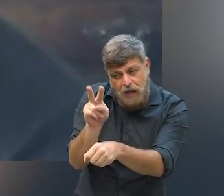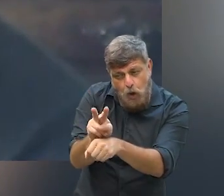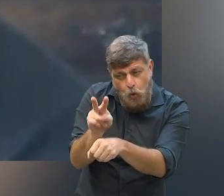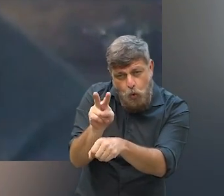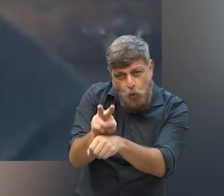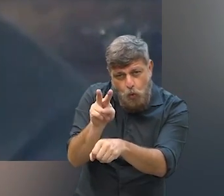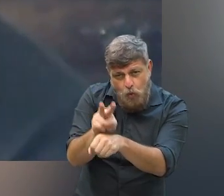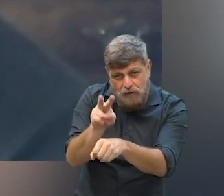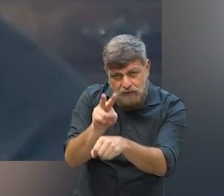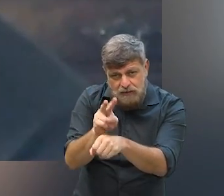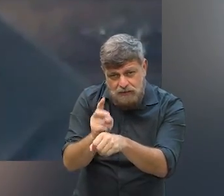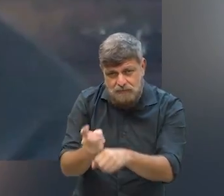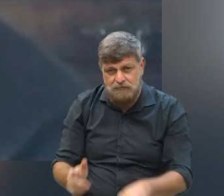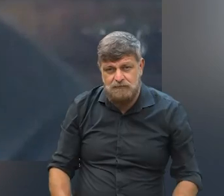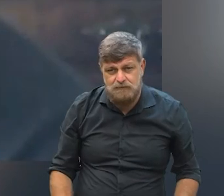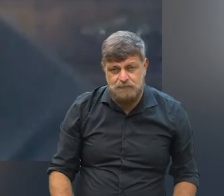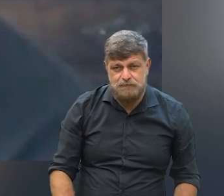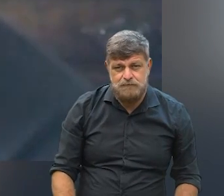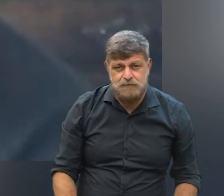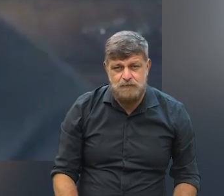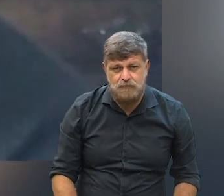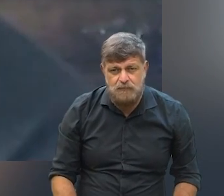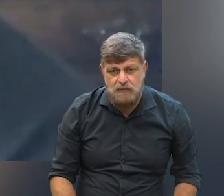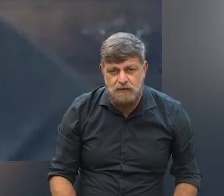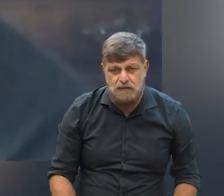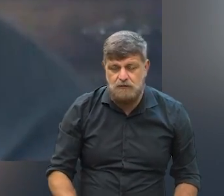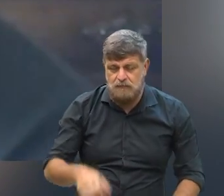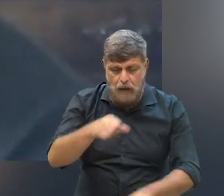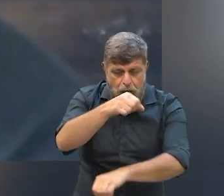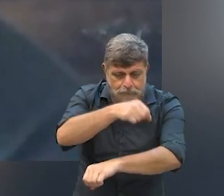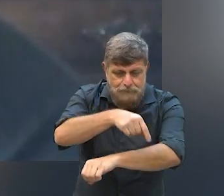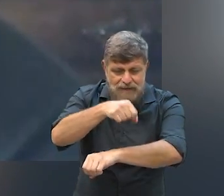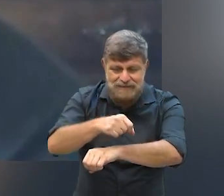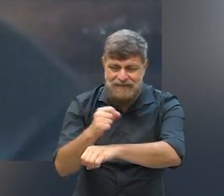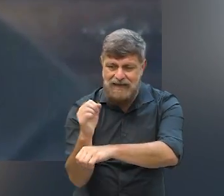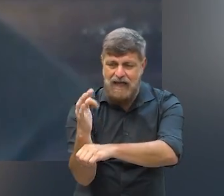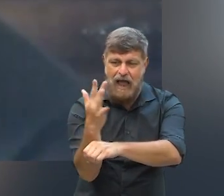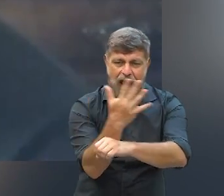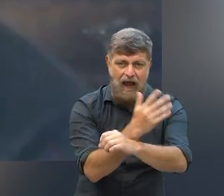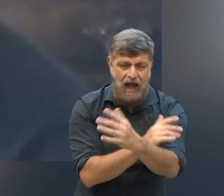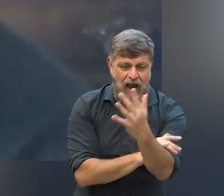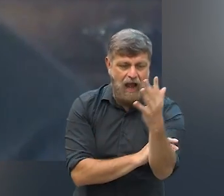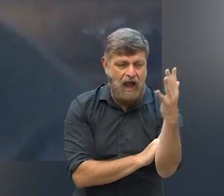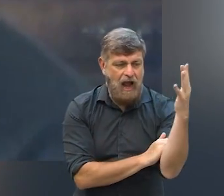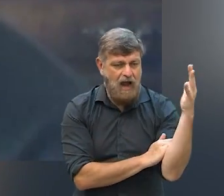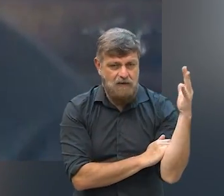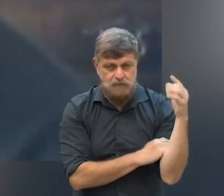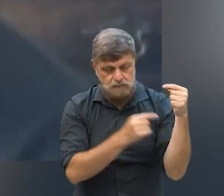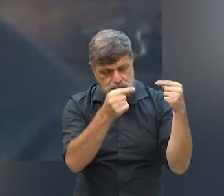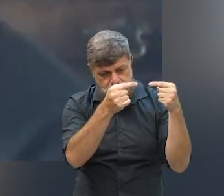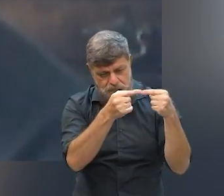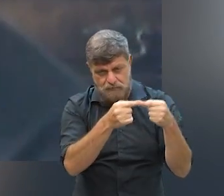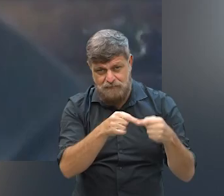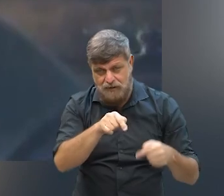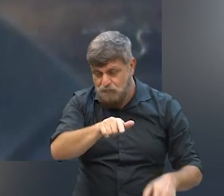cuidados para a retomada da arborização, da cobertura vegetal adequada. Ali, por exemplo, nós temos